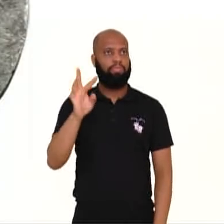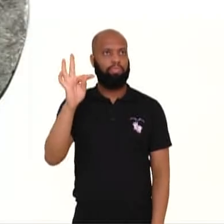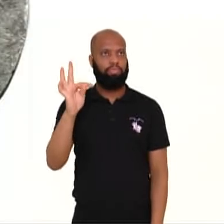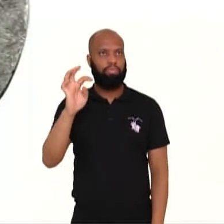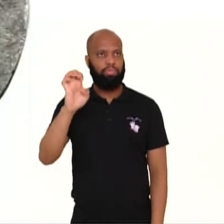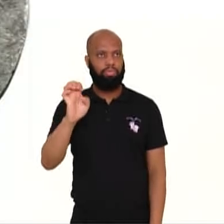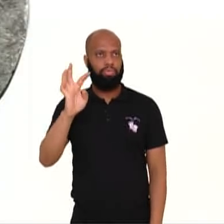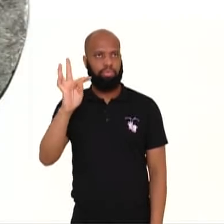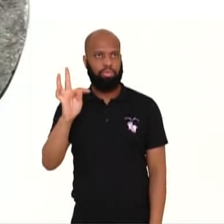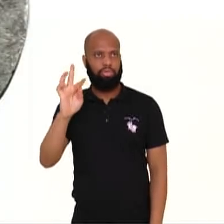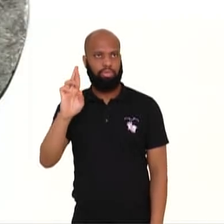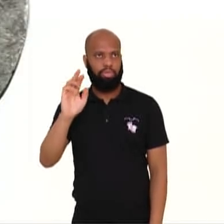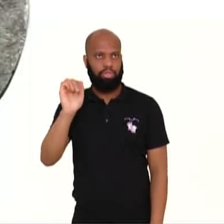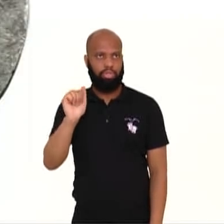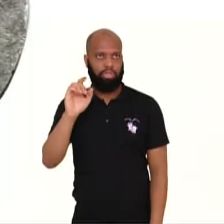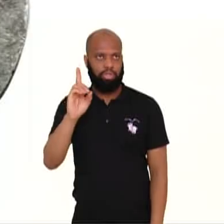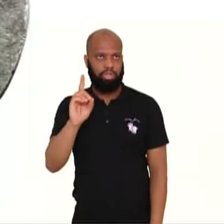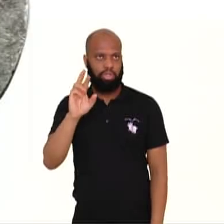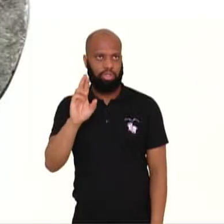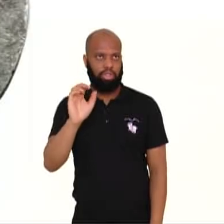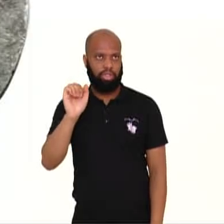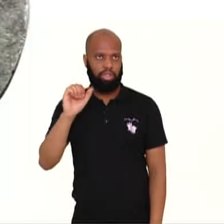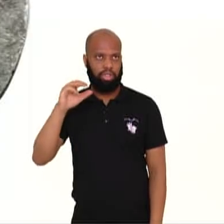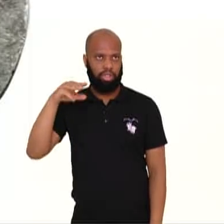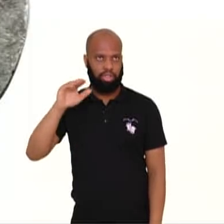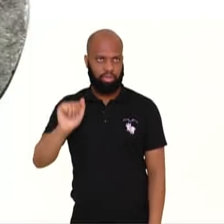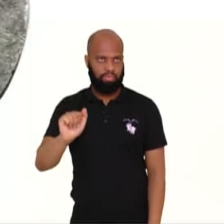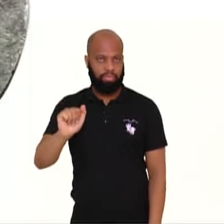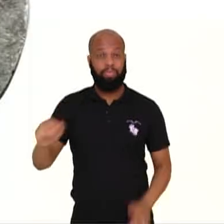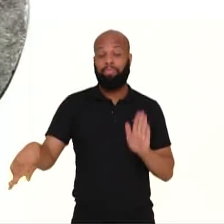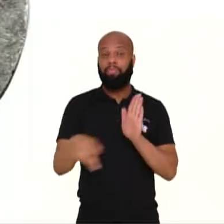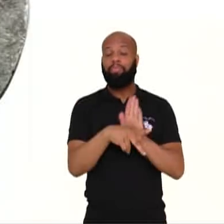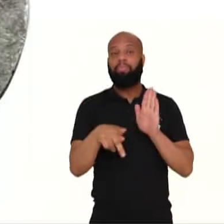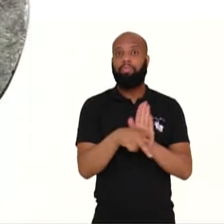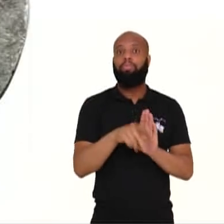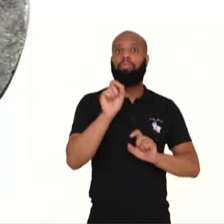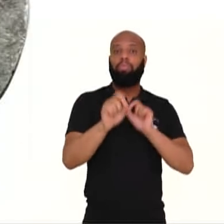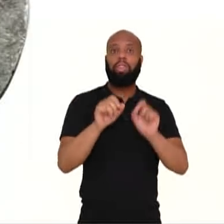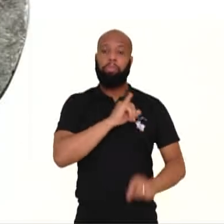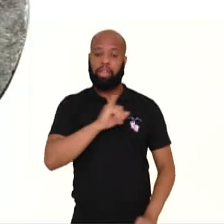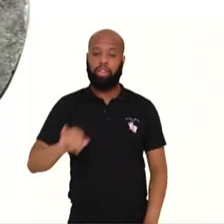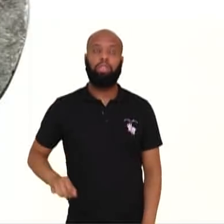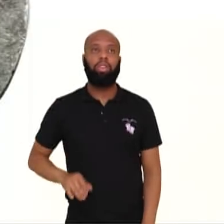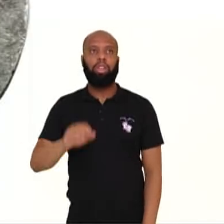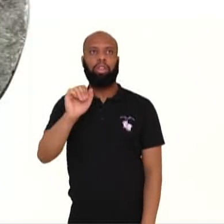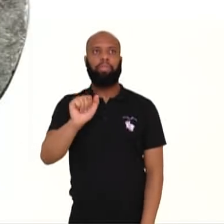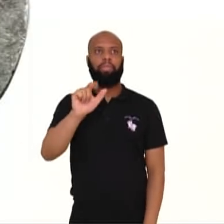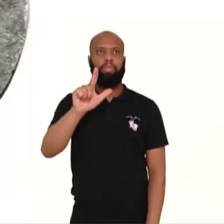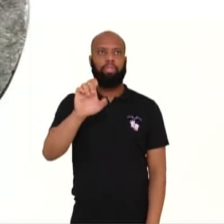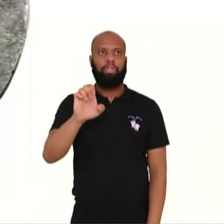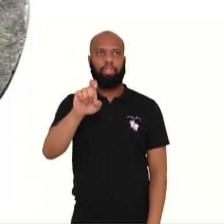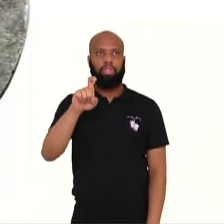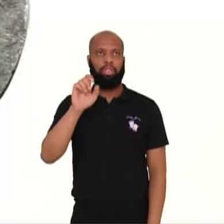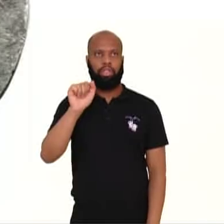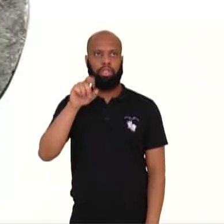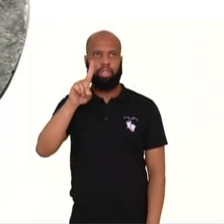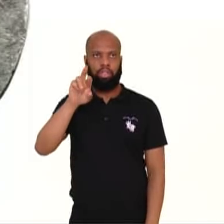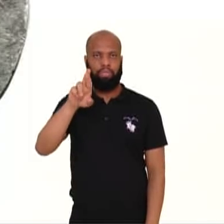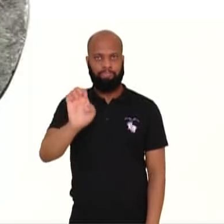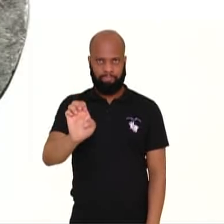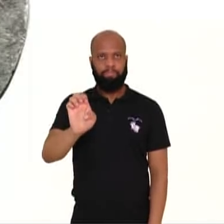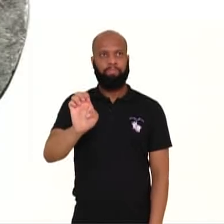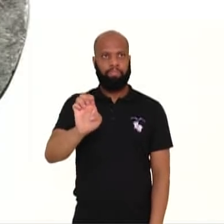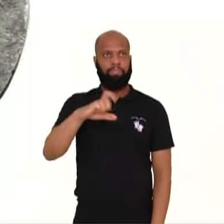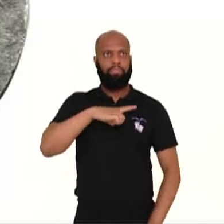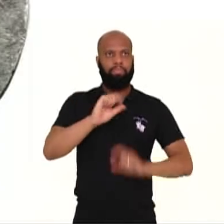Alexandre. Alexandre o Magno, né? Que vocês estudaram já lá com o professor Roberto. Tetradracma, ou 4 dracmas, né? Uma moeda que